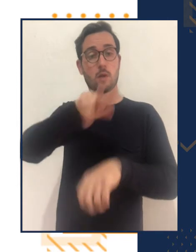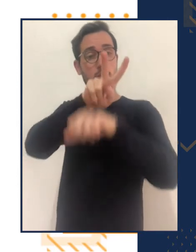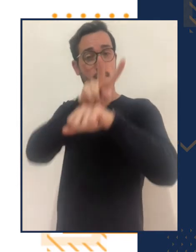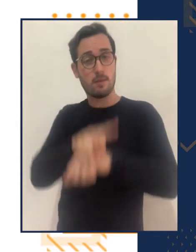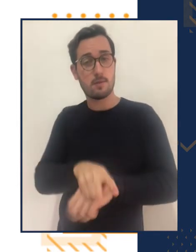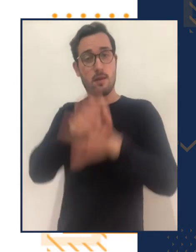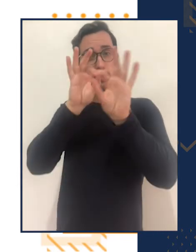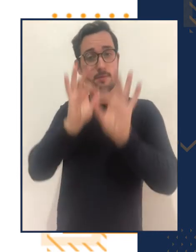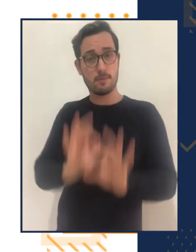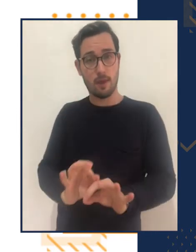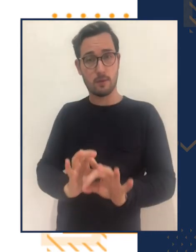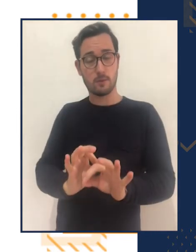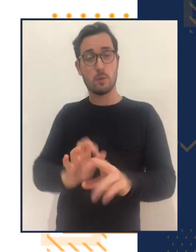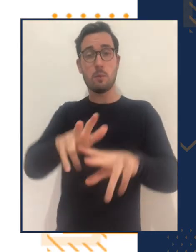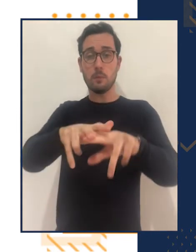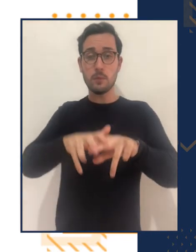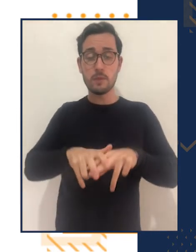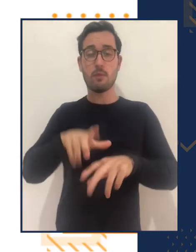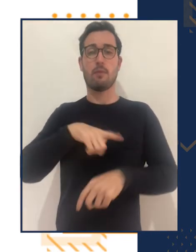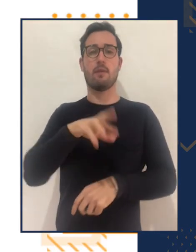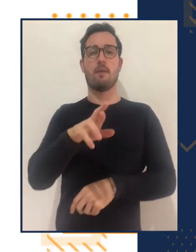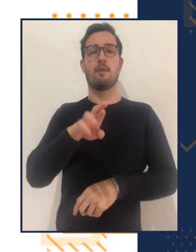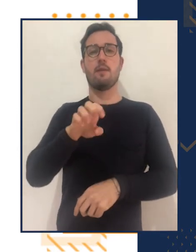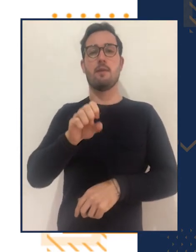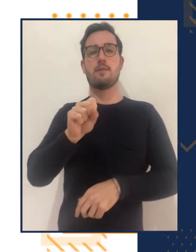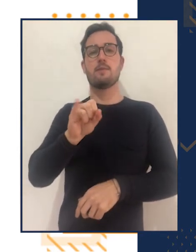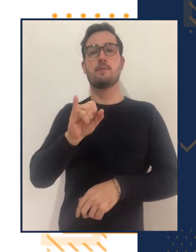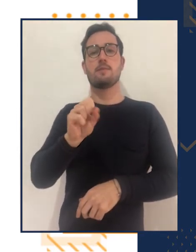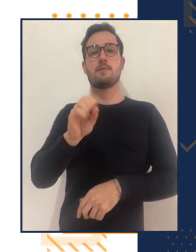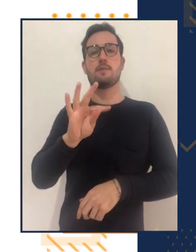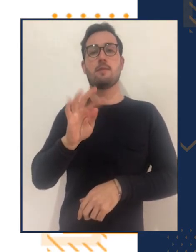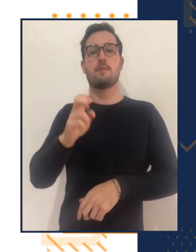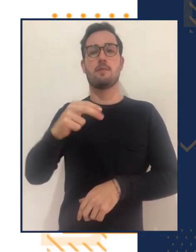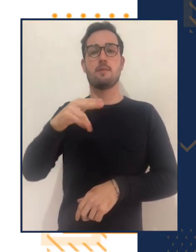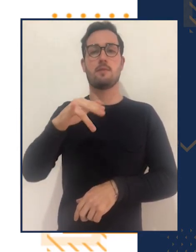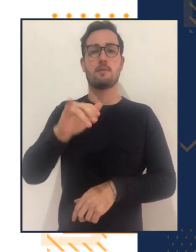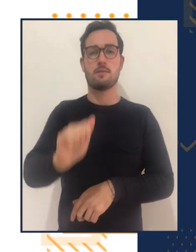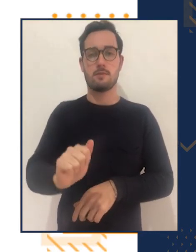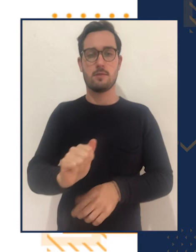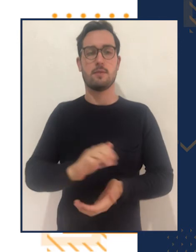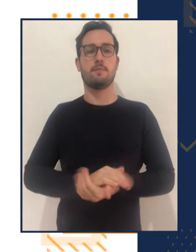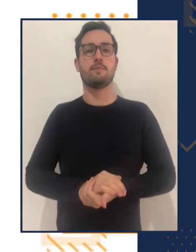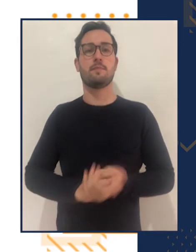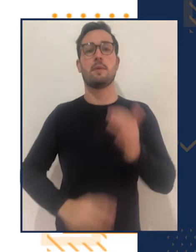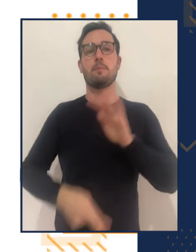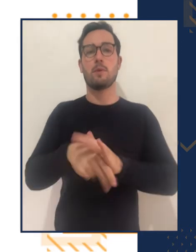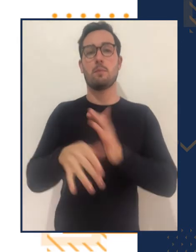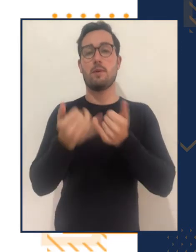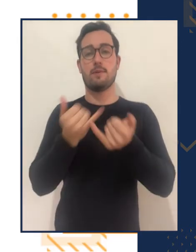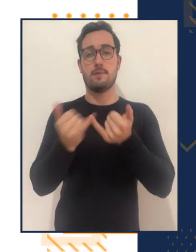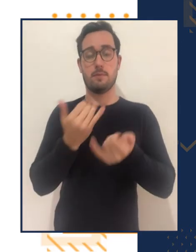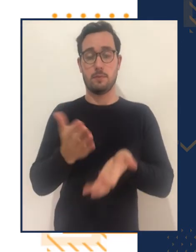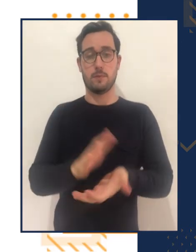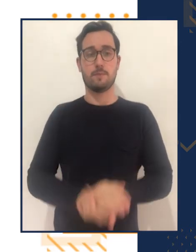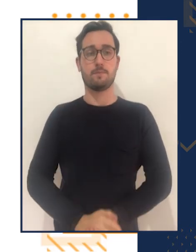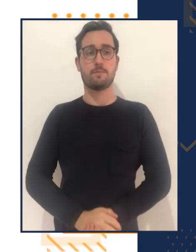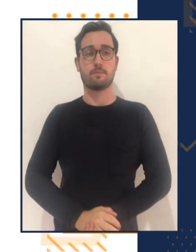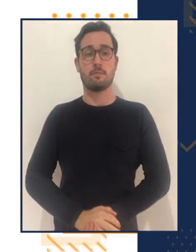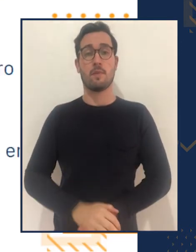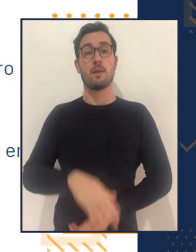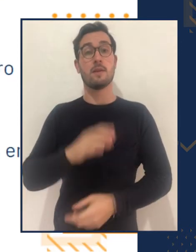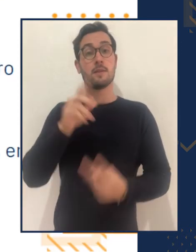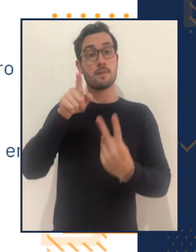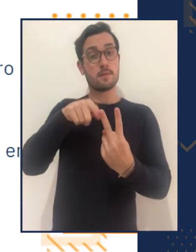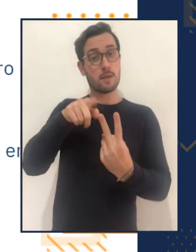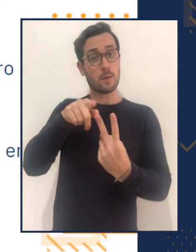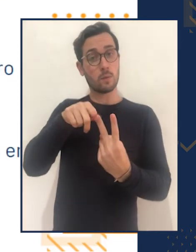voltímetro está analisando então a tensão sobre a resistência, que vai ser a própria tensão da fonte nesse exemplo.